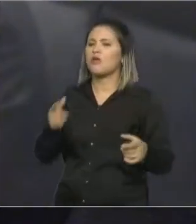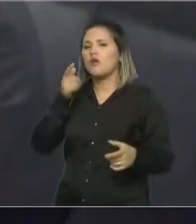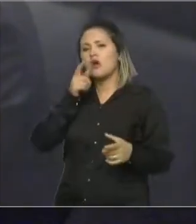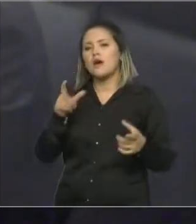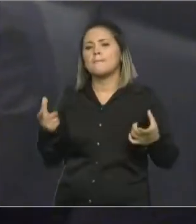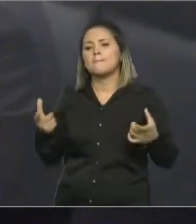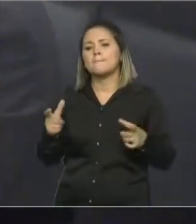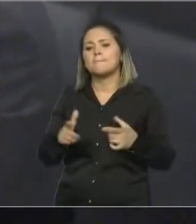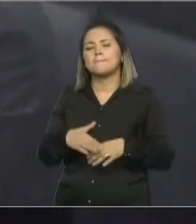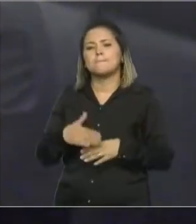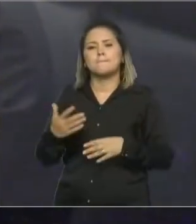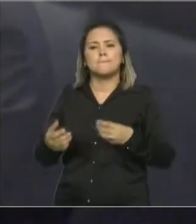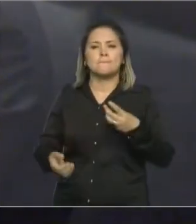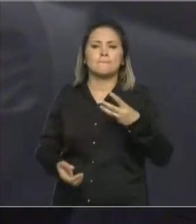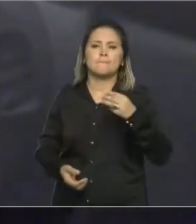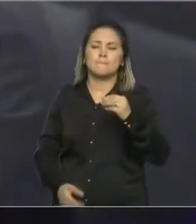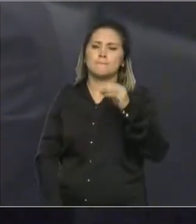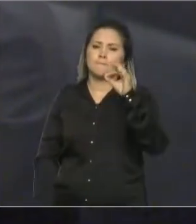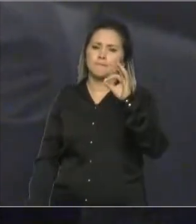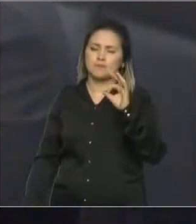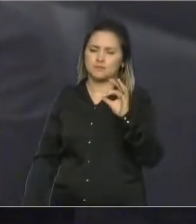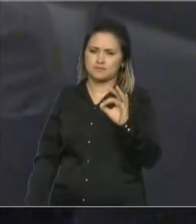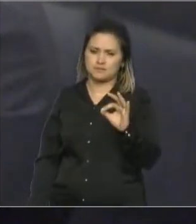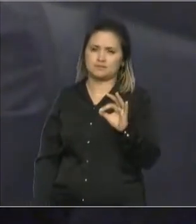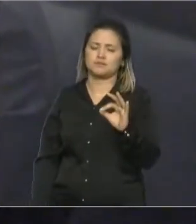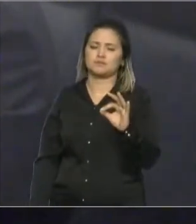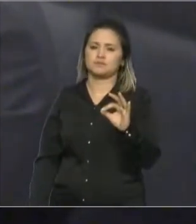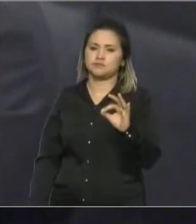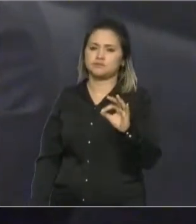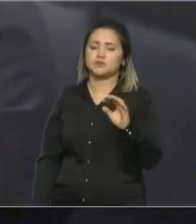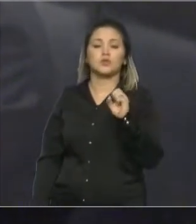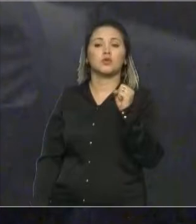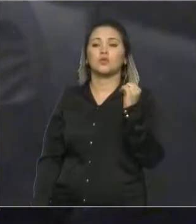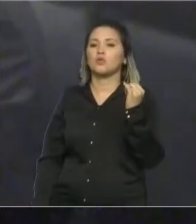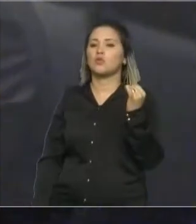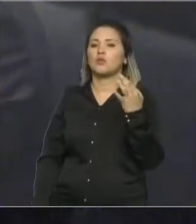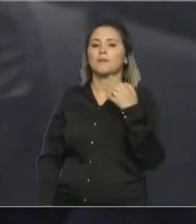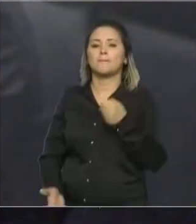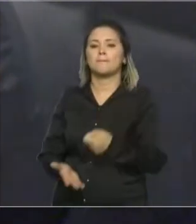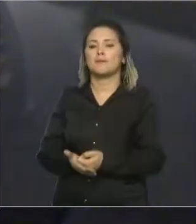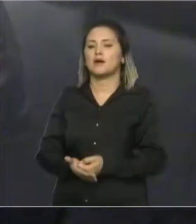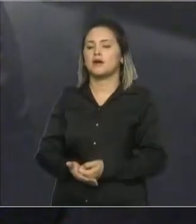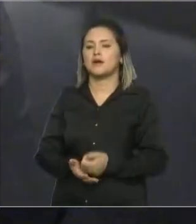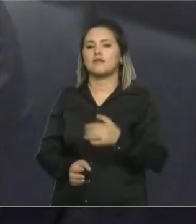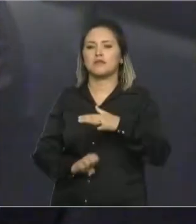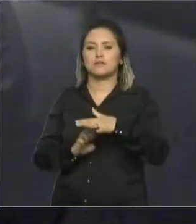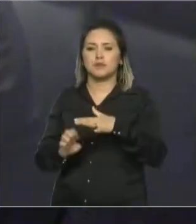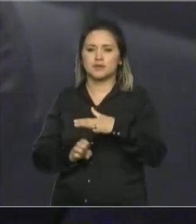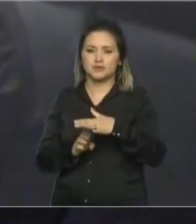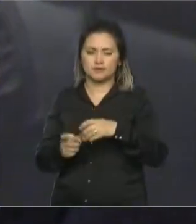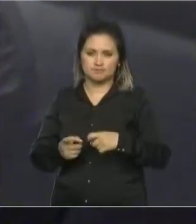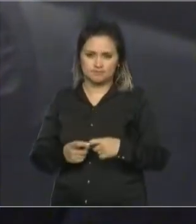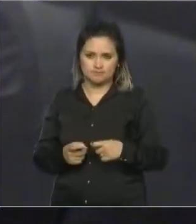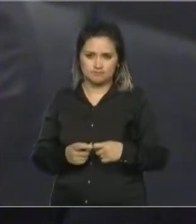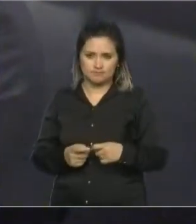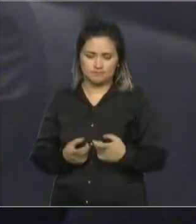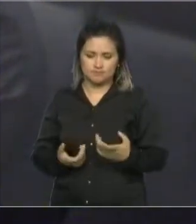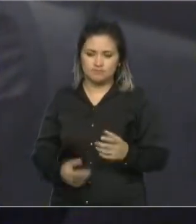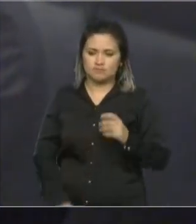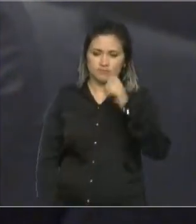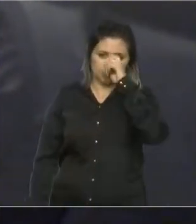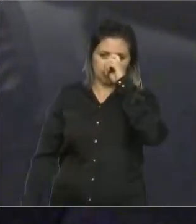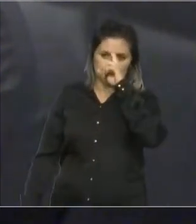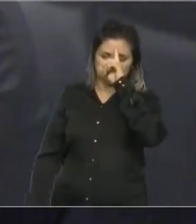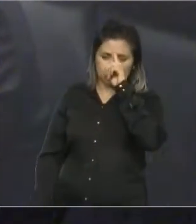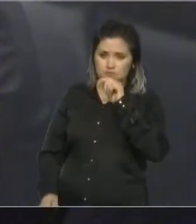30%, só com esse processo licitatório, o valor que se pagava às empresas médicas. Doutor Antônio, o Hospital de Pinheiro passou